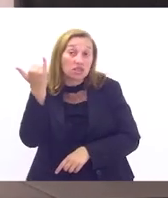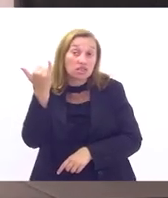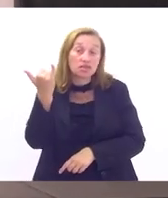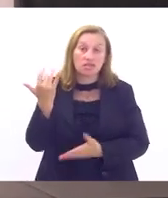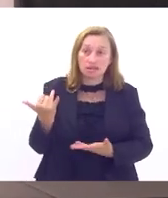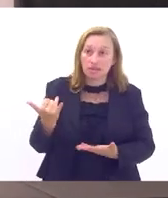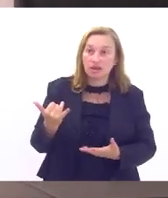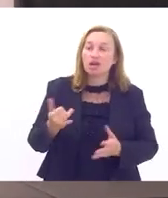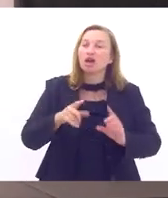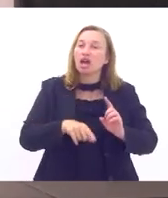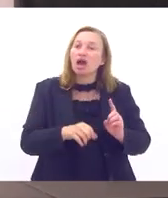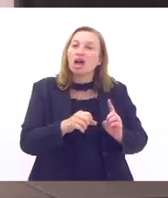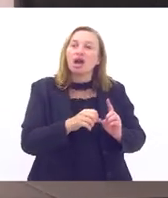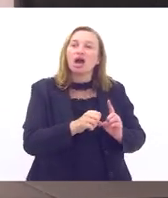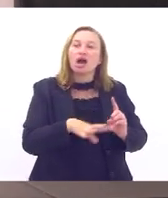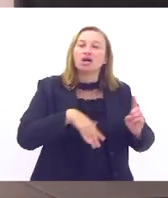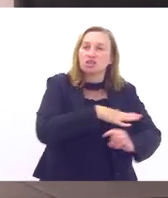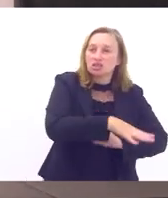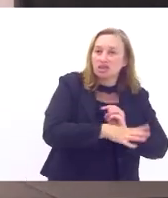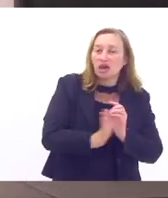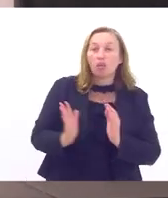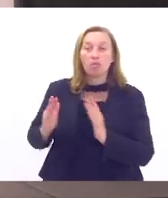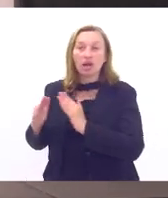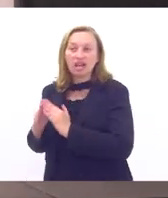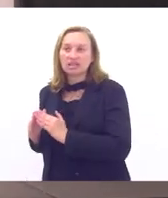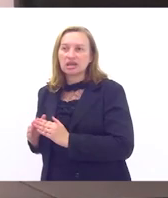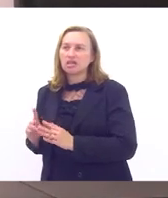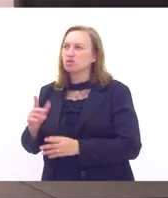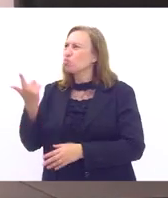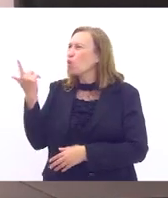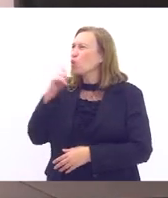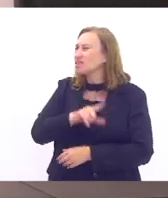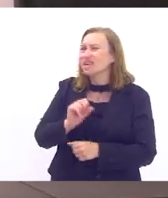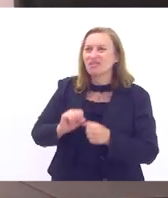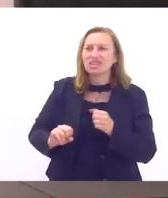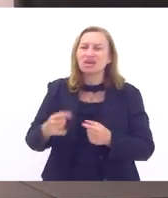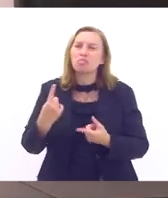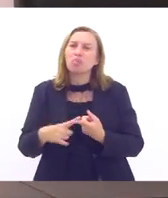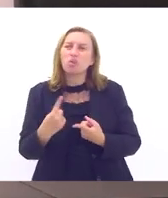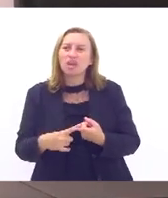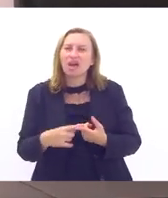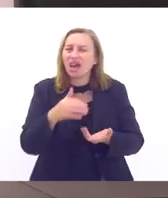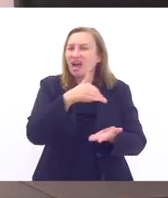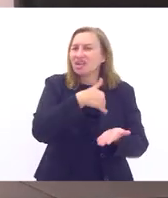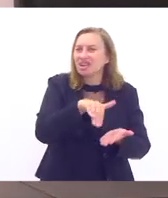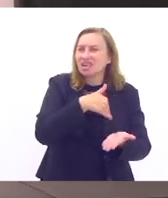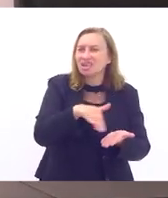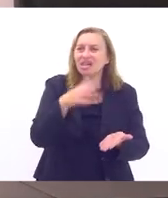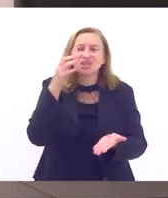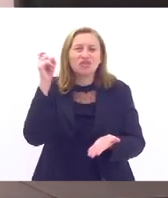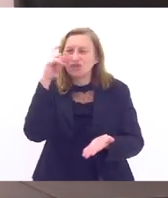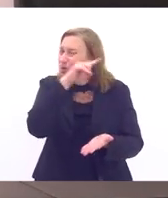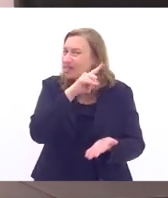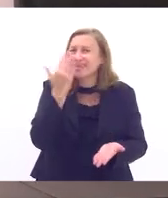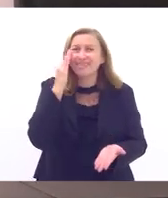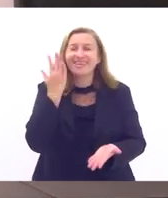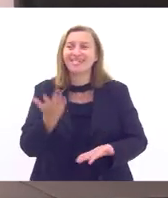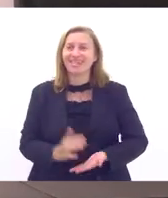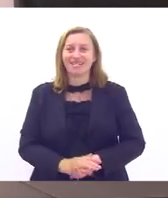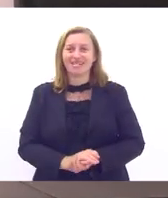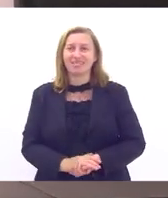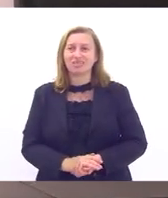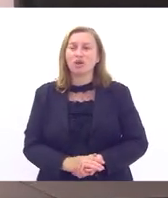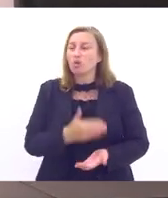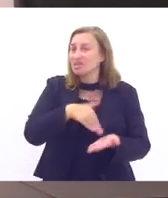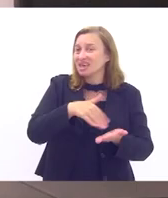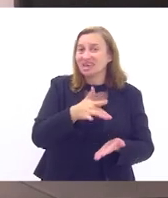intersetorialidade, assistência social, da habitação. Não se consegue fazer com que as secretarias entendam isso. Tem que falar, e aí não é o secretário